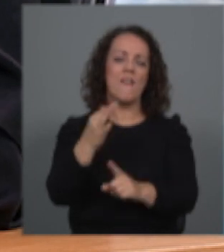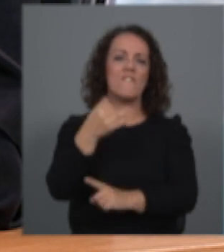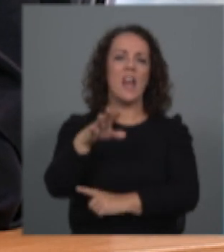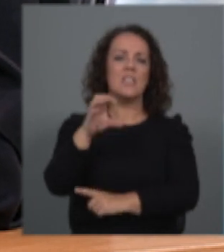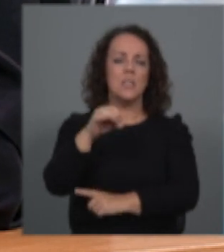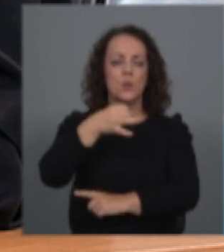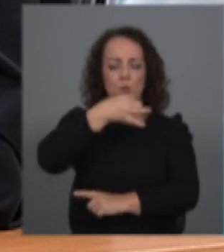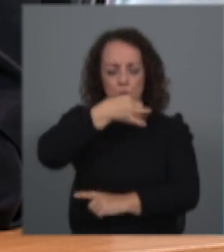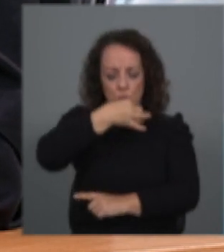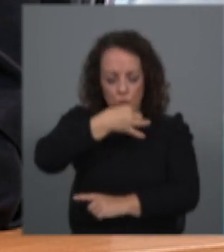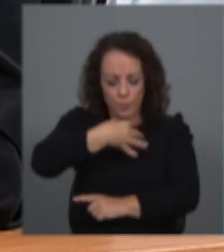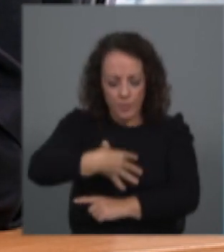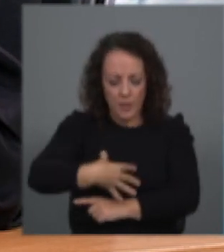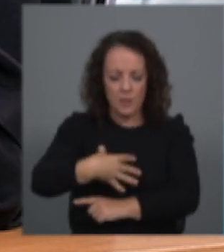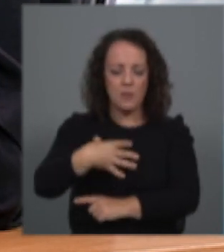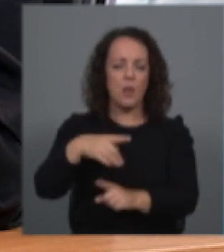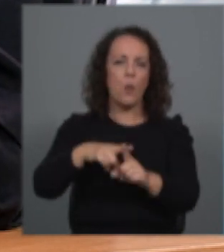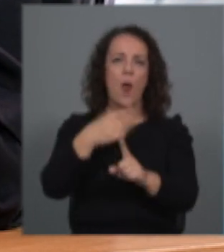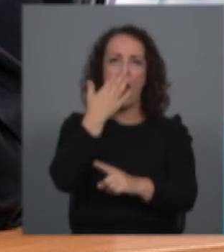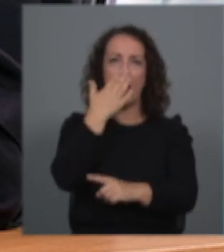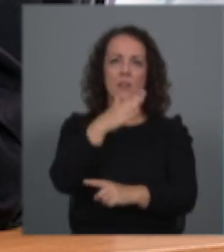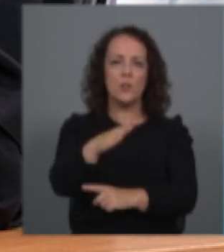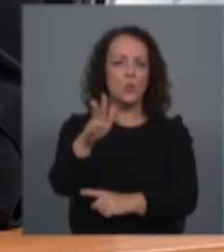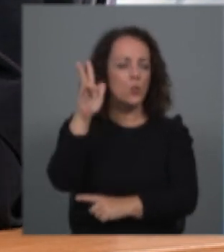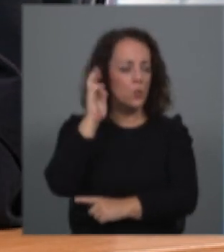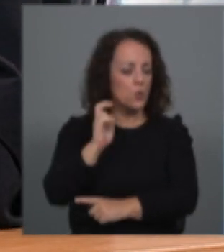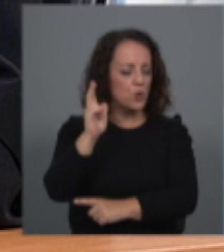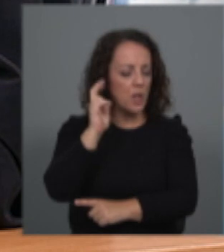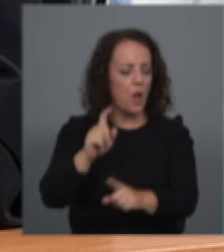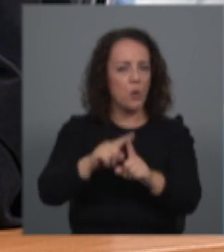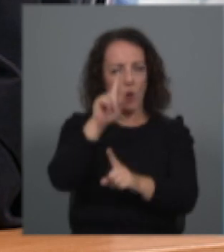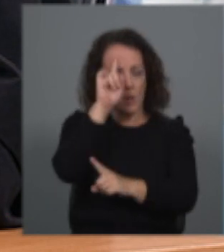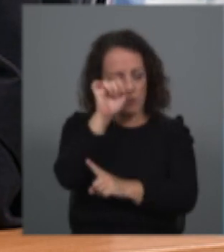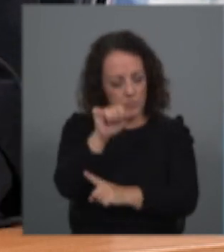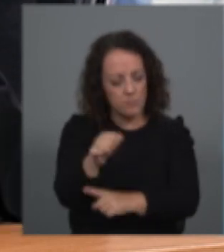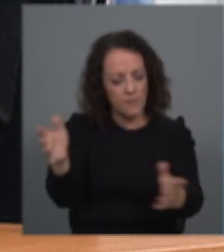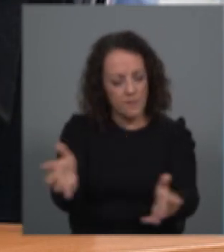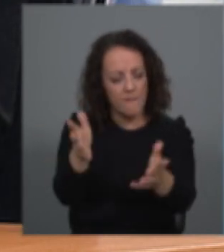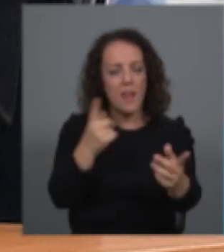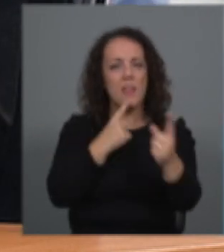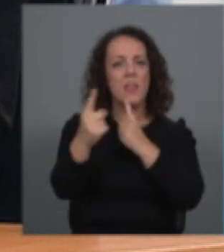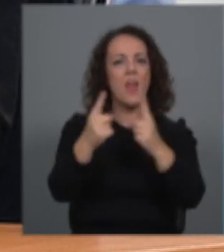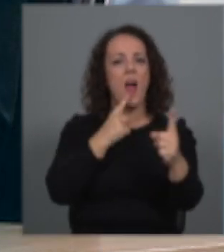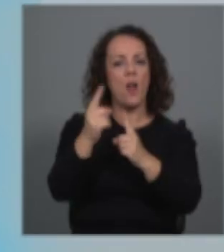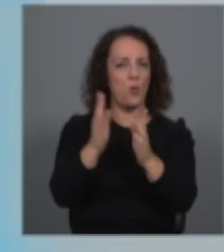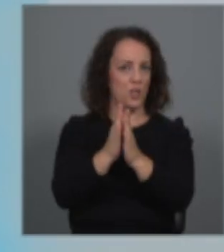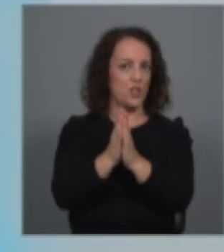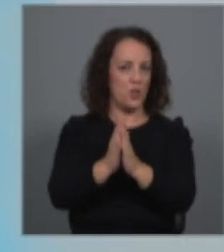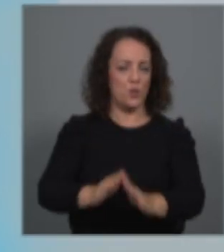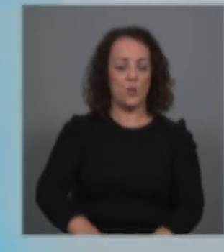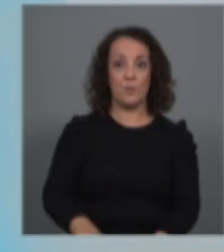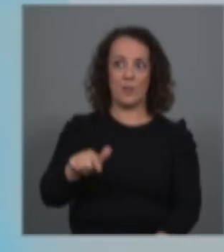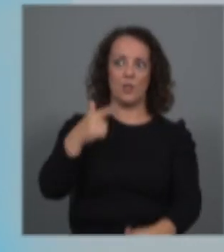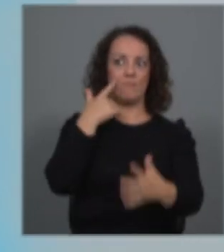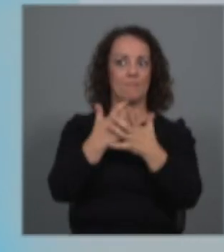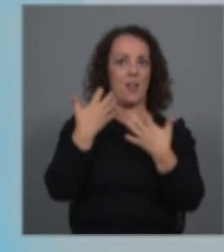põe numa atitude de escuta. Eis aqui o diálogo interreligioso. Uma dimensão muito vincada nesta encíclica